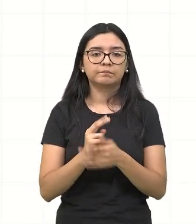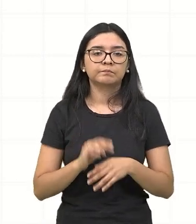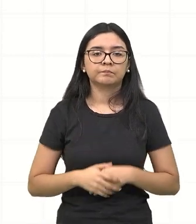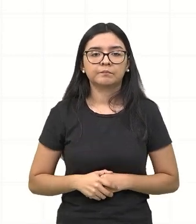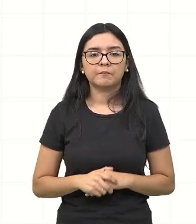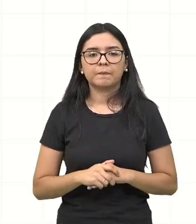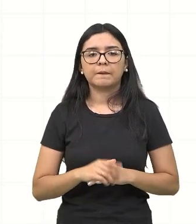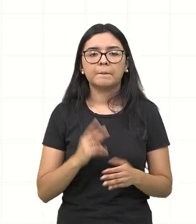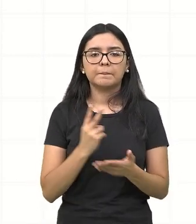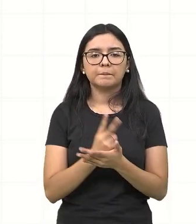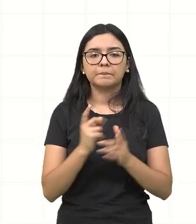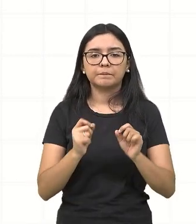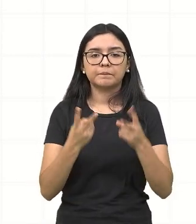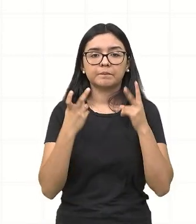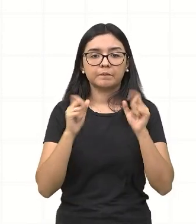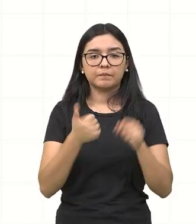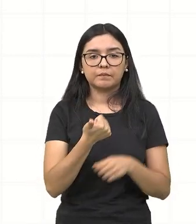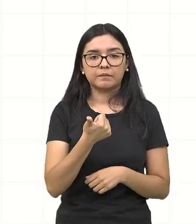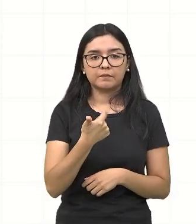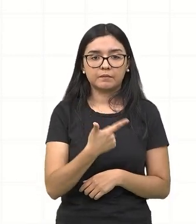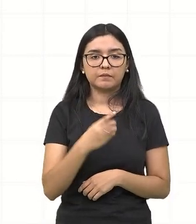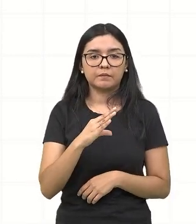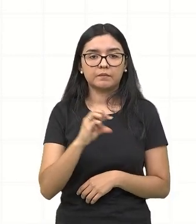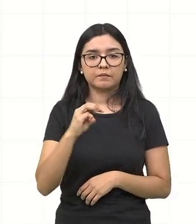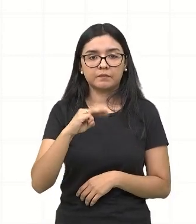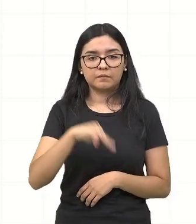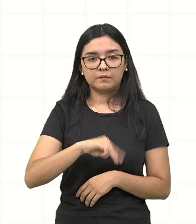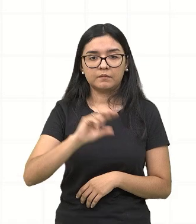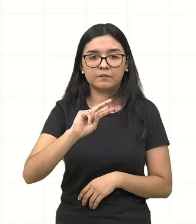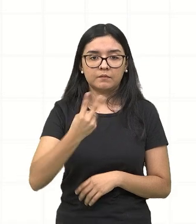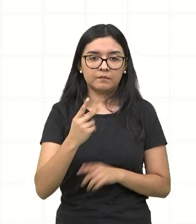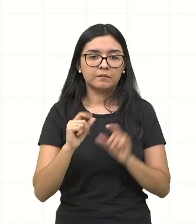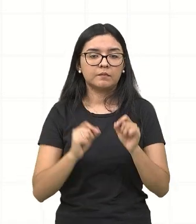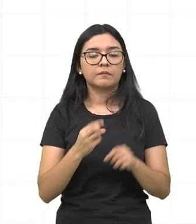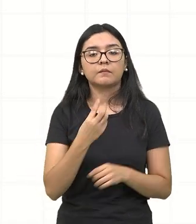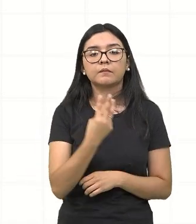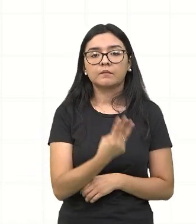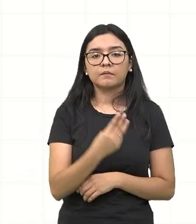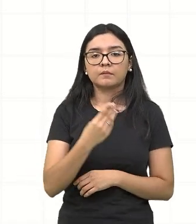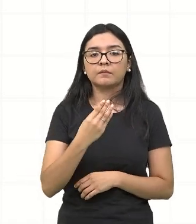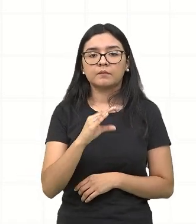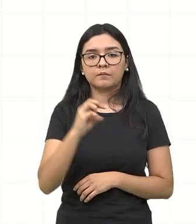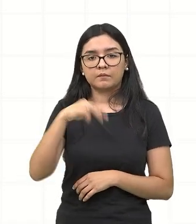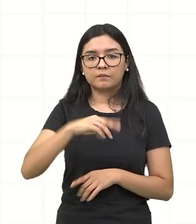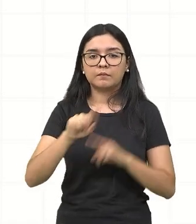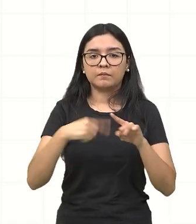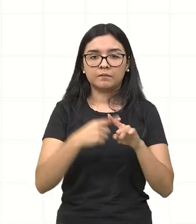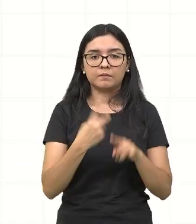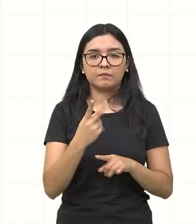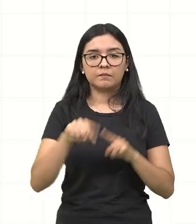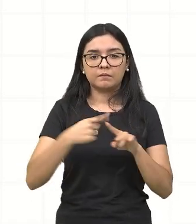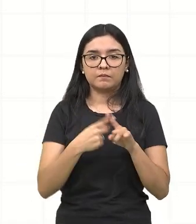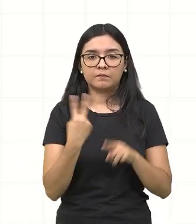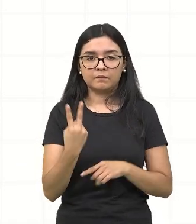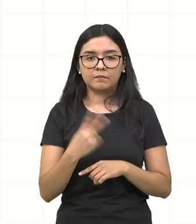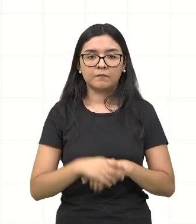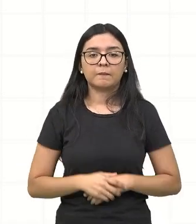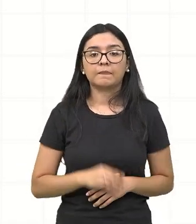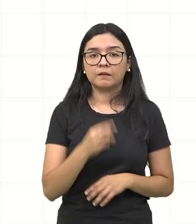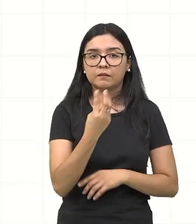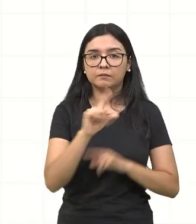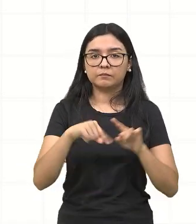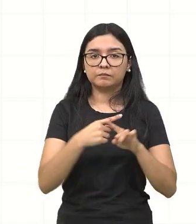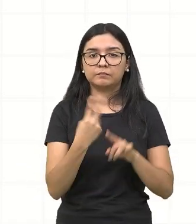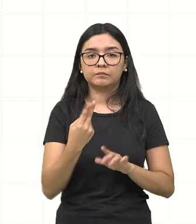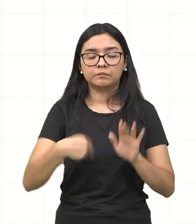Observe que 12 centímetros cúbicos é igual a 3 vezes 2 vezes 2. Claro, 3 vezes 2